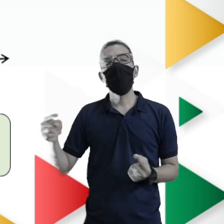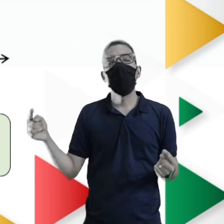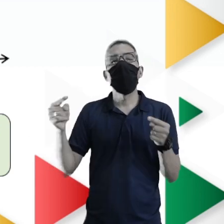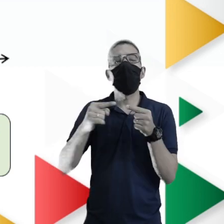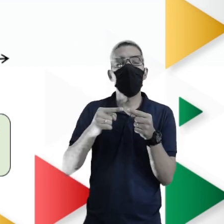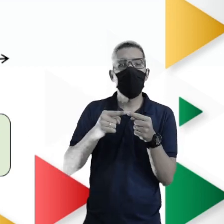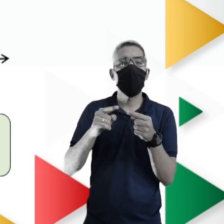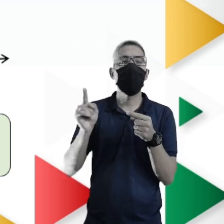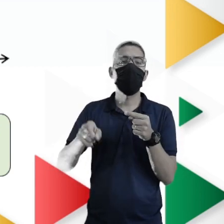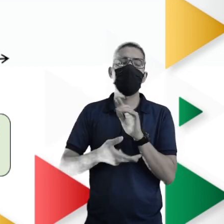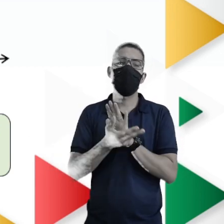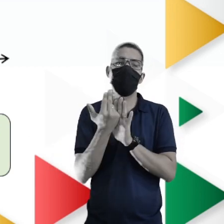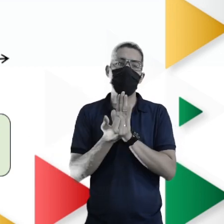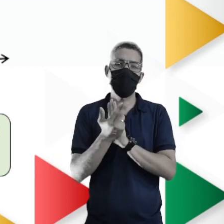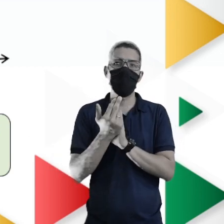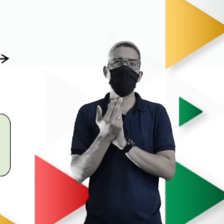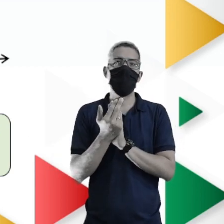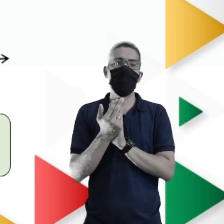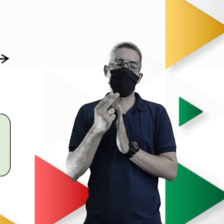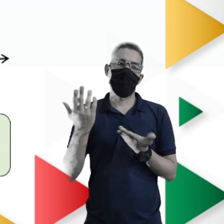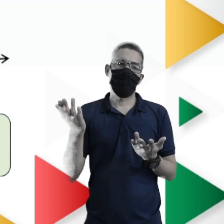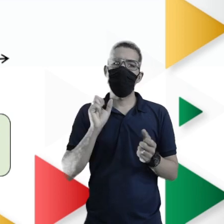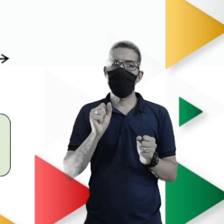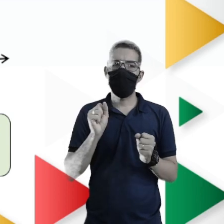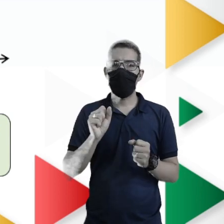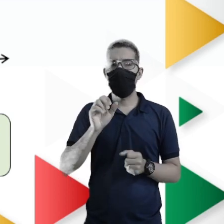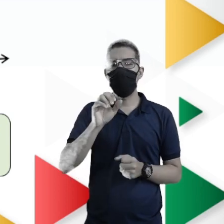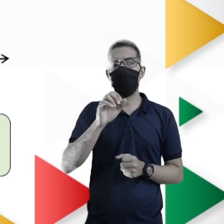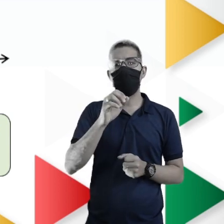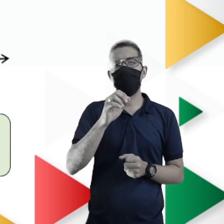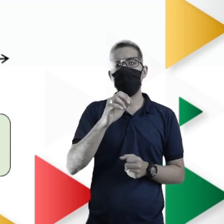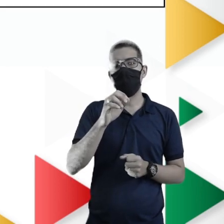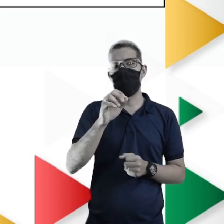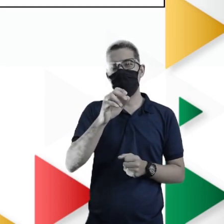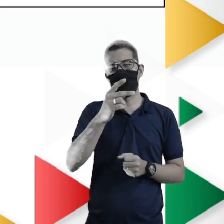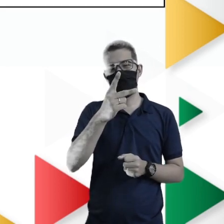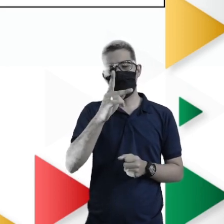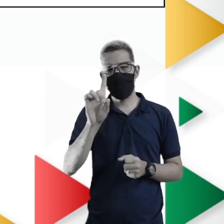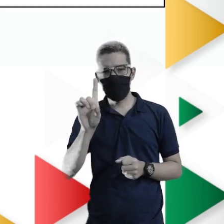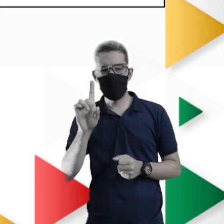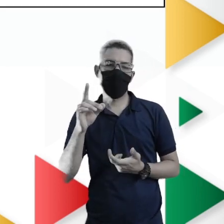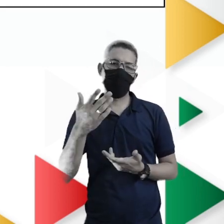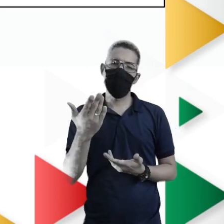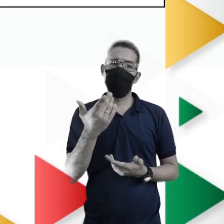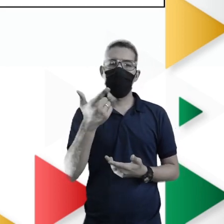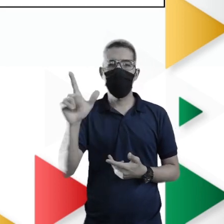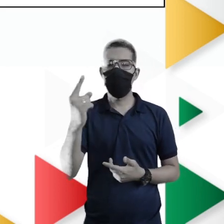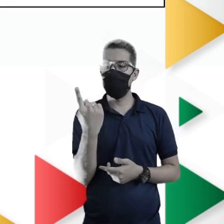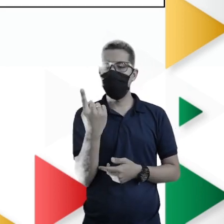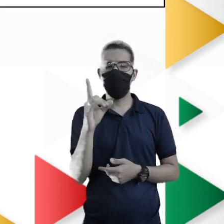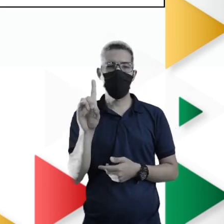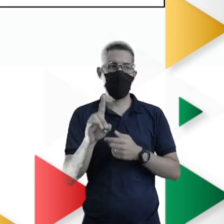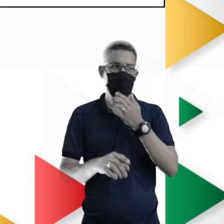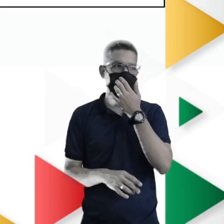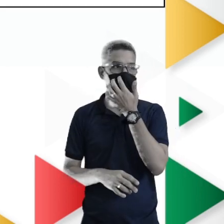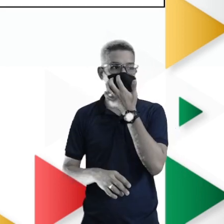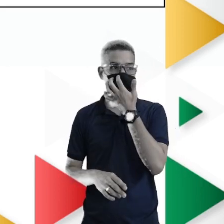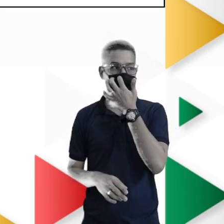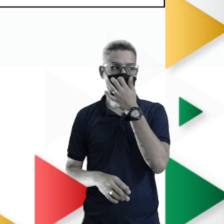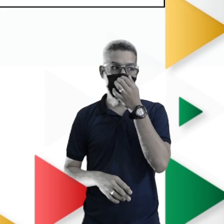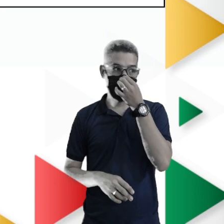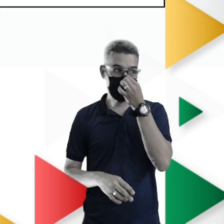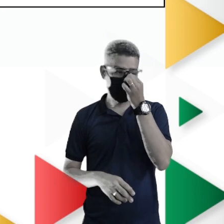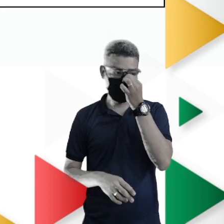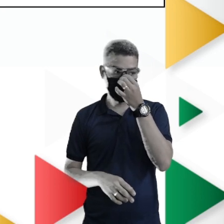relacionado à figura, sendo ela bidimensional ou adimensional, tá bom? Vamos lá, agora eu trouxe para vocês uma noção.